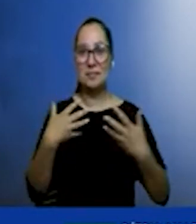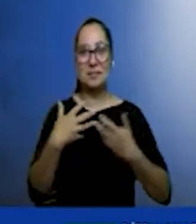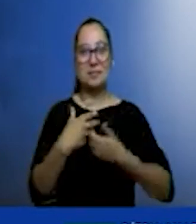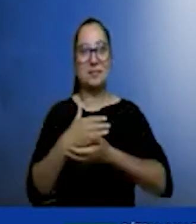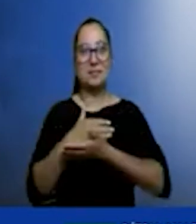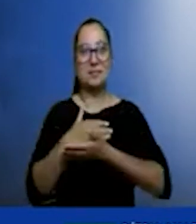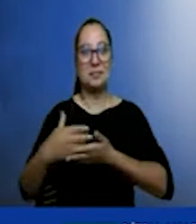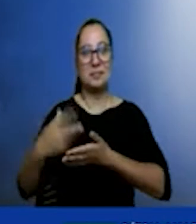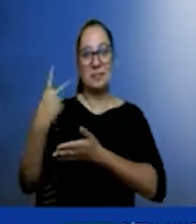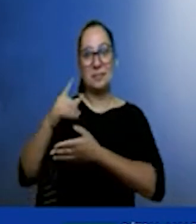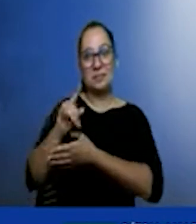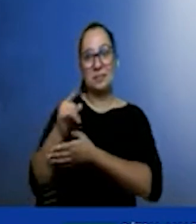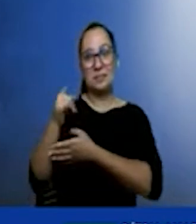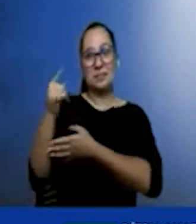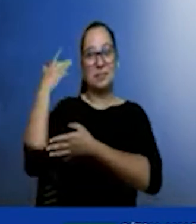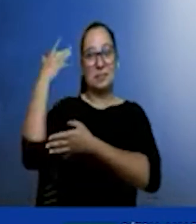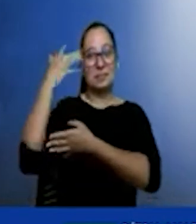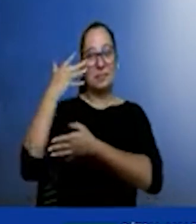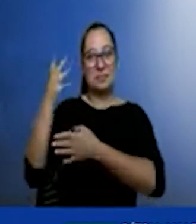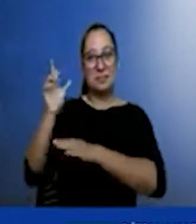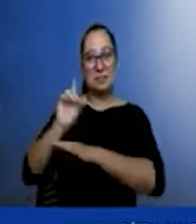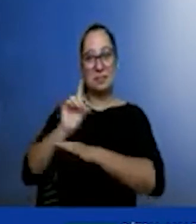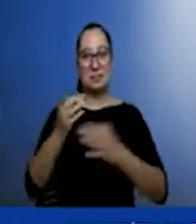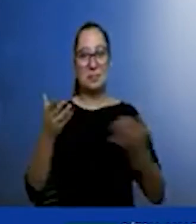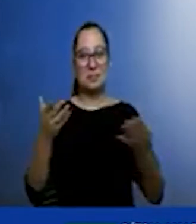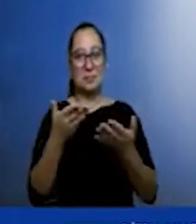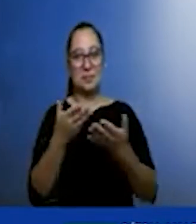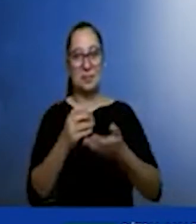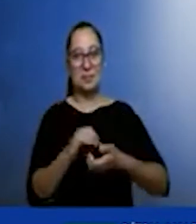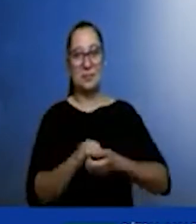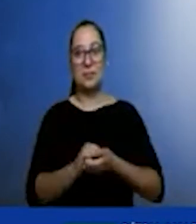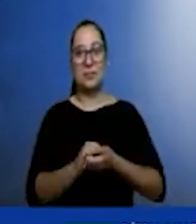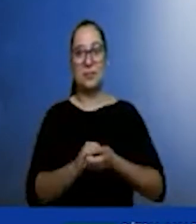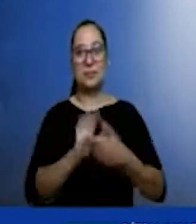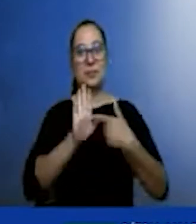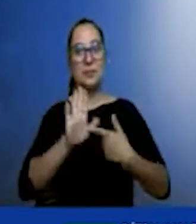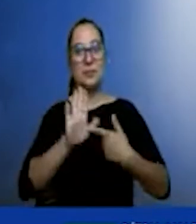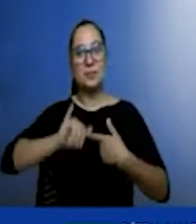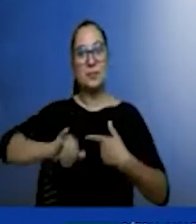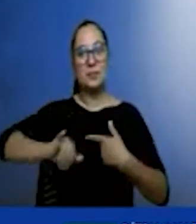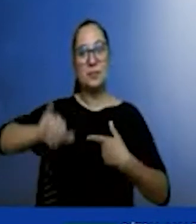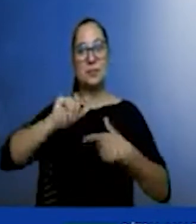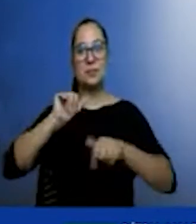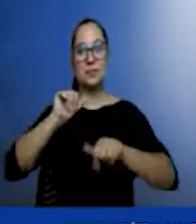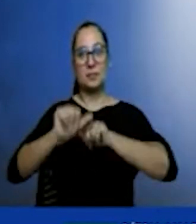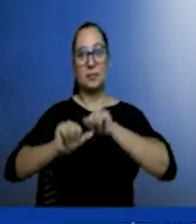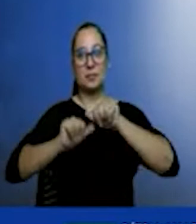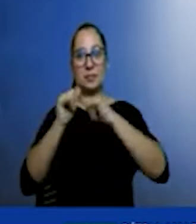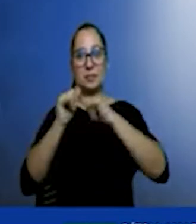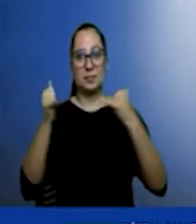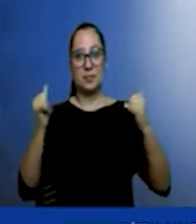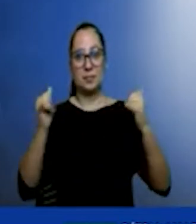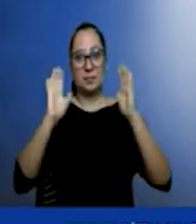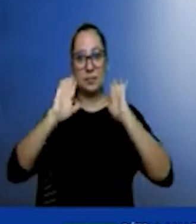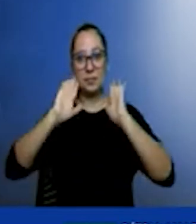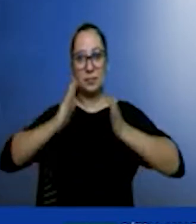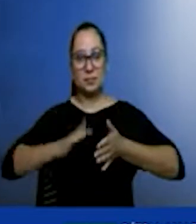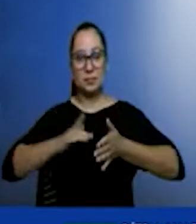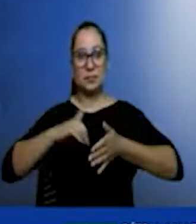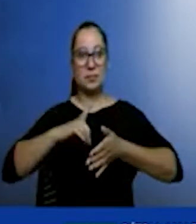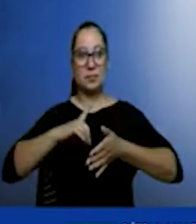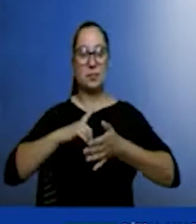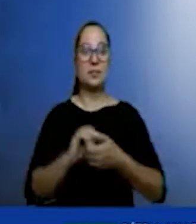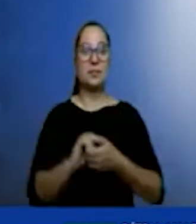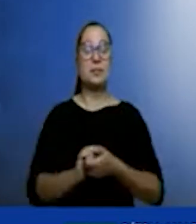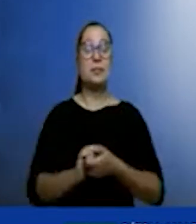nosso último painel do dia, né? Um painel que traz a importância da transição energética quando se considera um escopo maior, uma